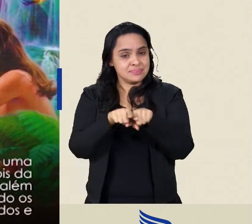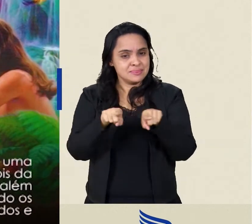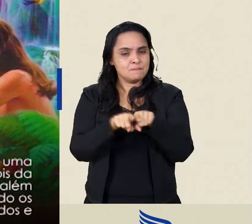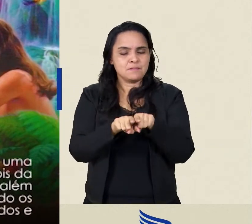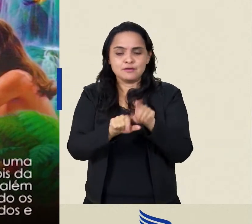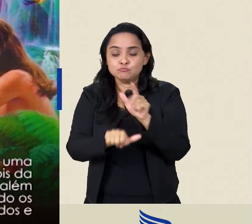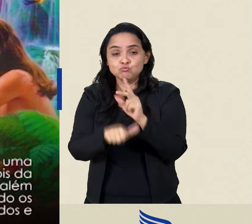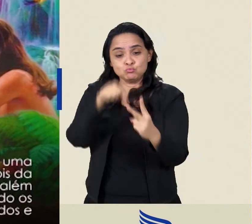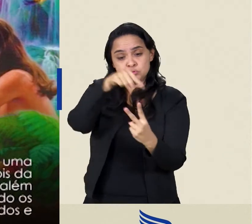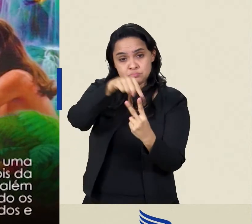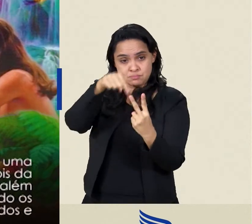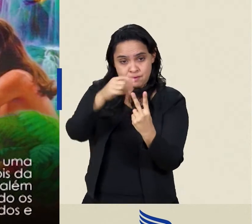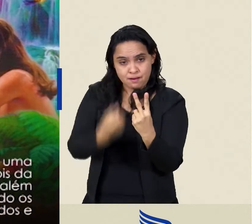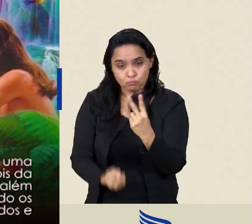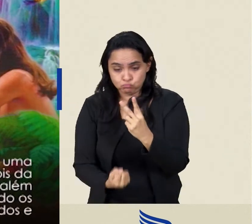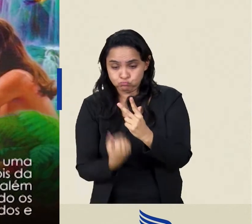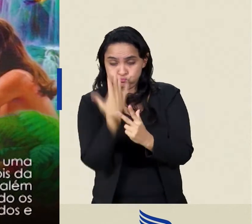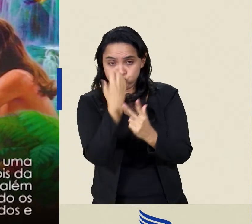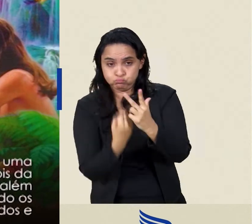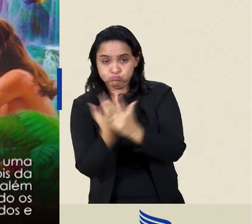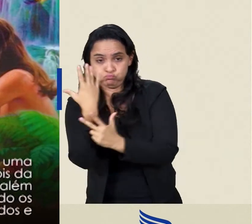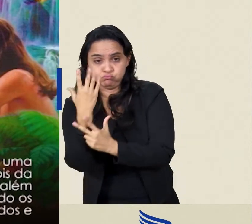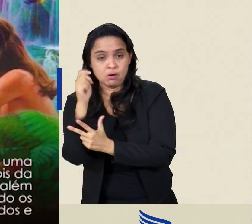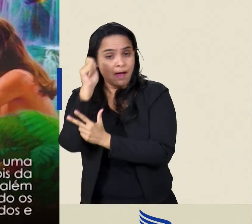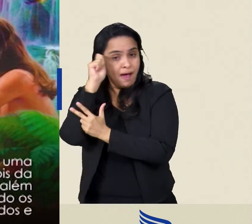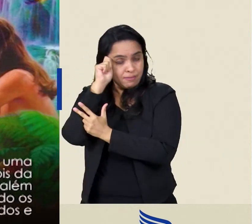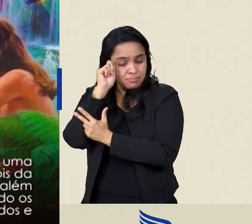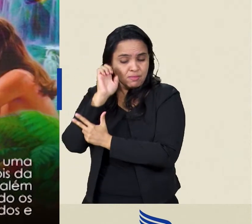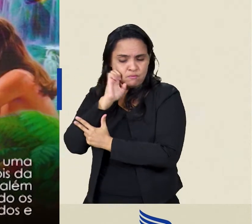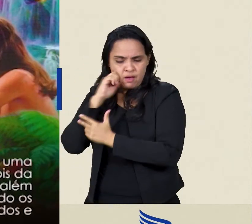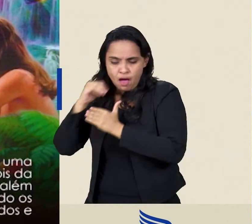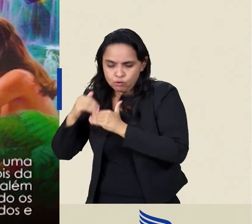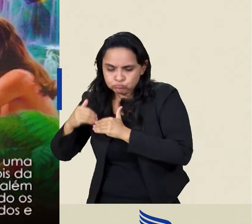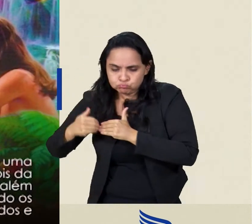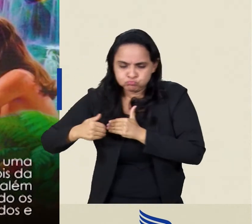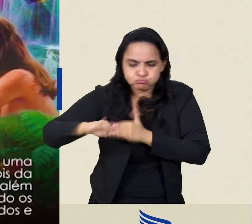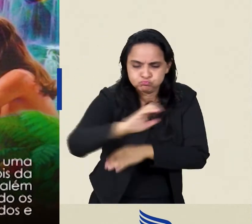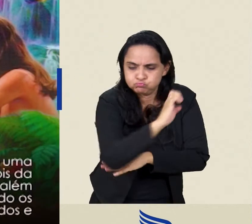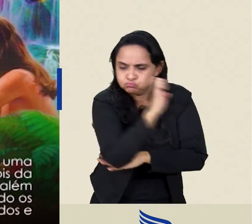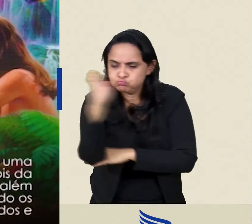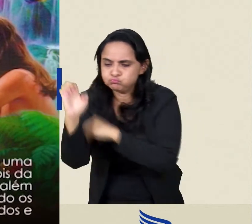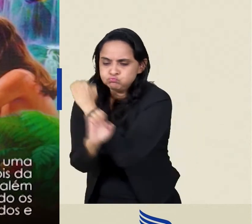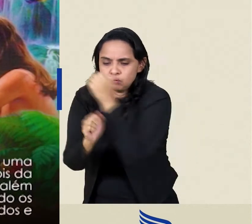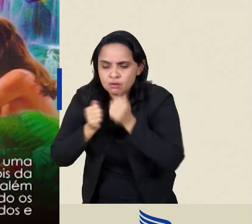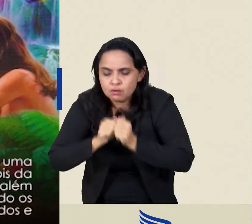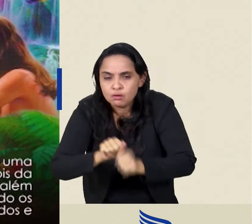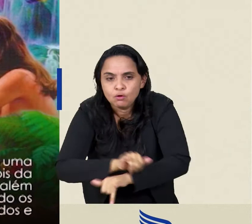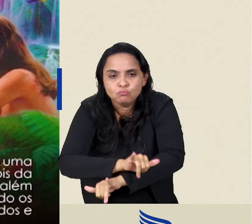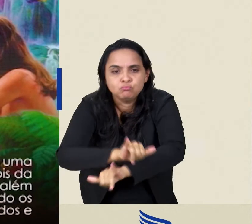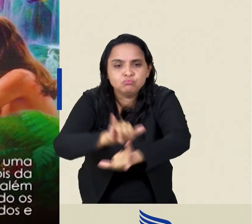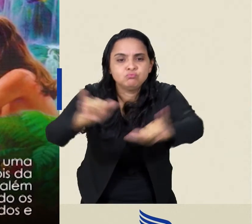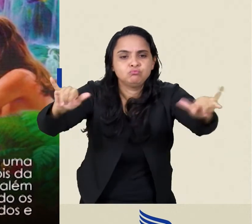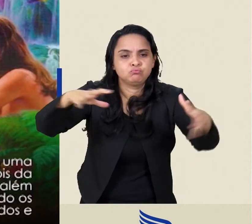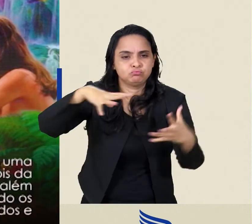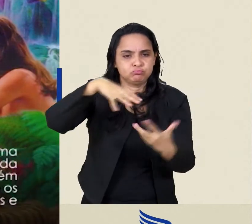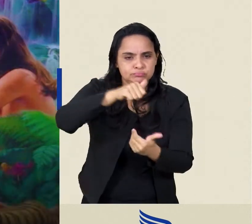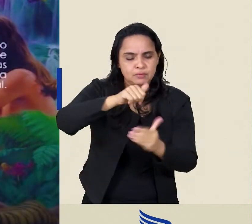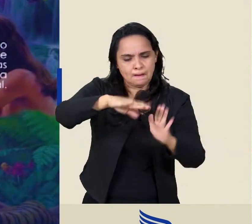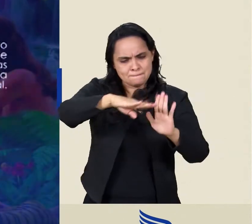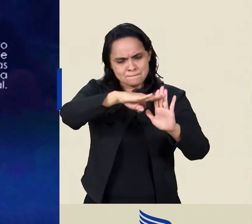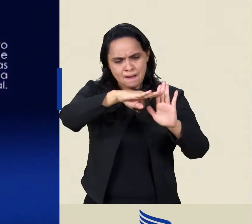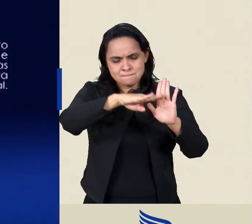que, depois da queda, Adão trouxe consigo de além das portas do paraíso. Quando os princípios divinos